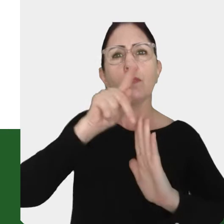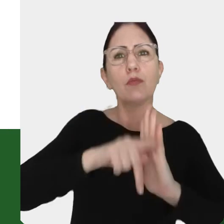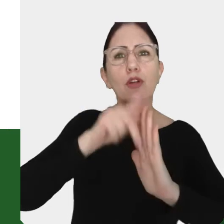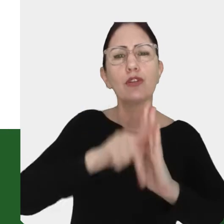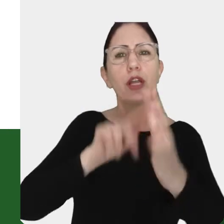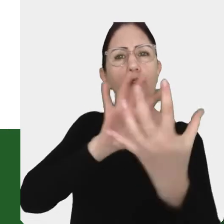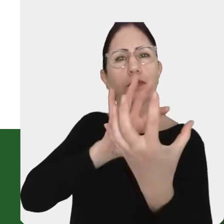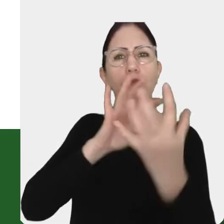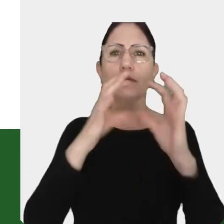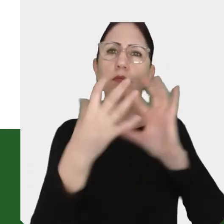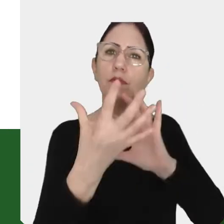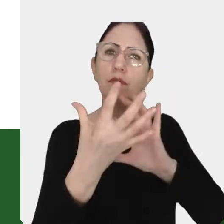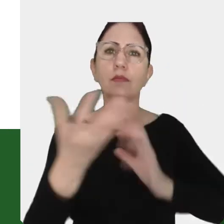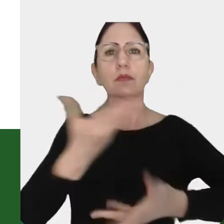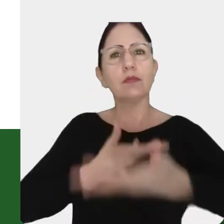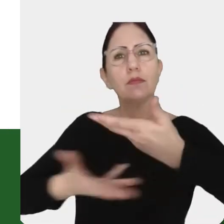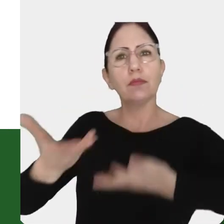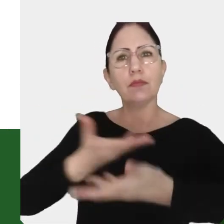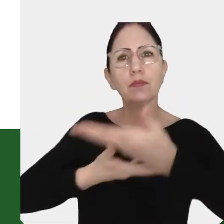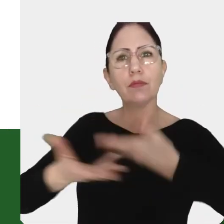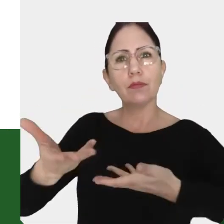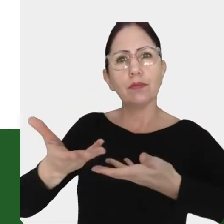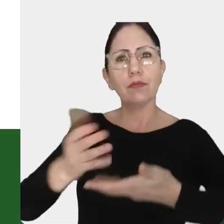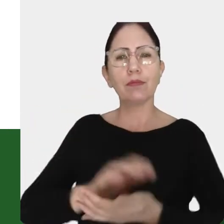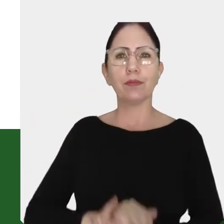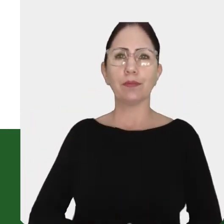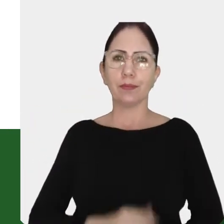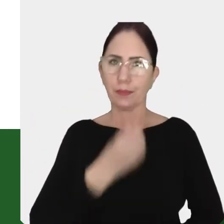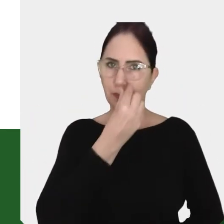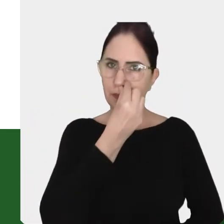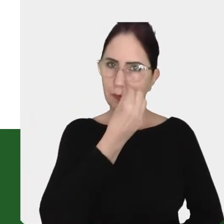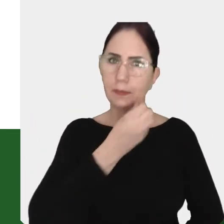de interface e de interação.